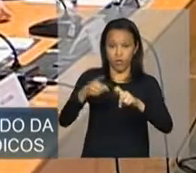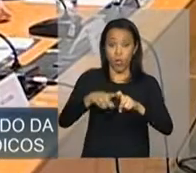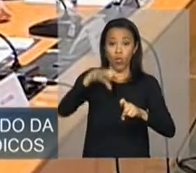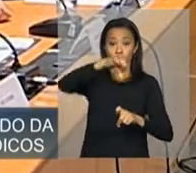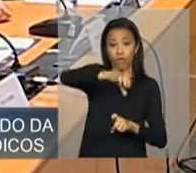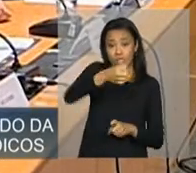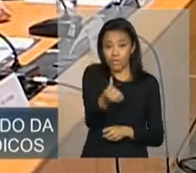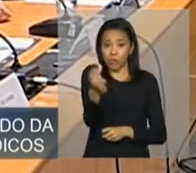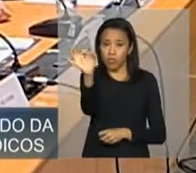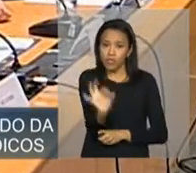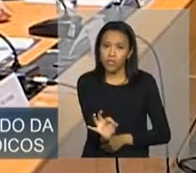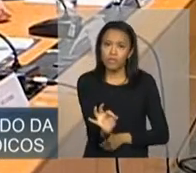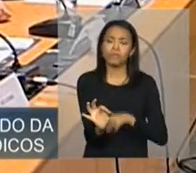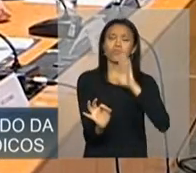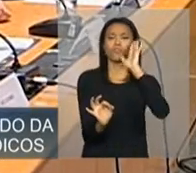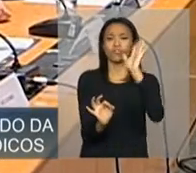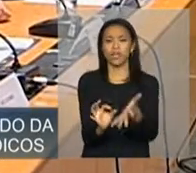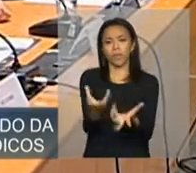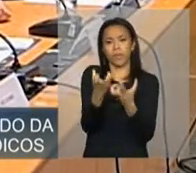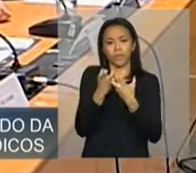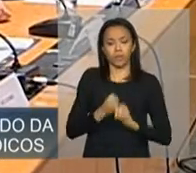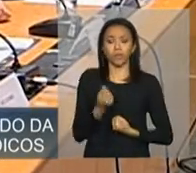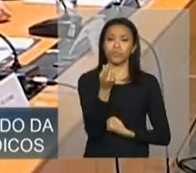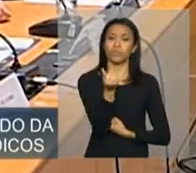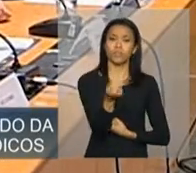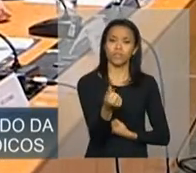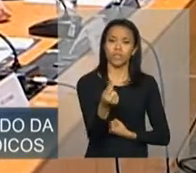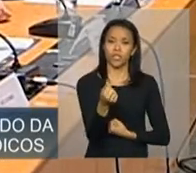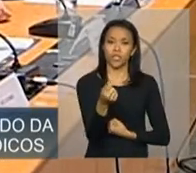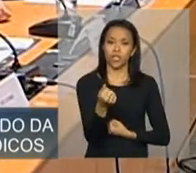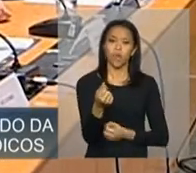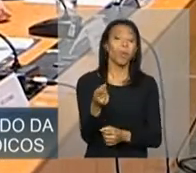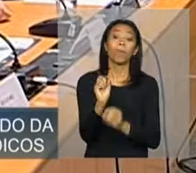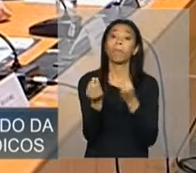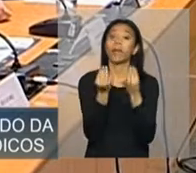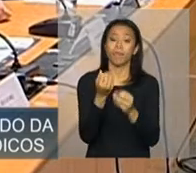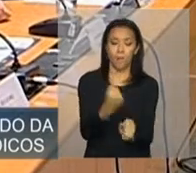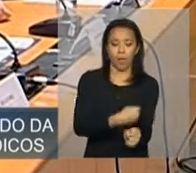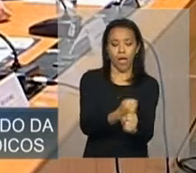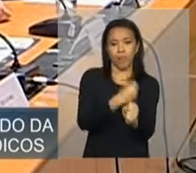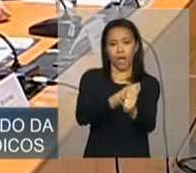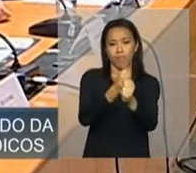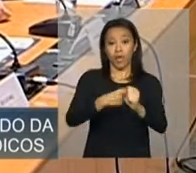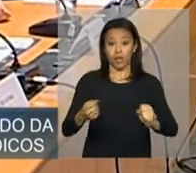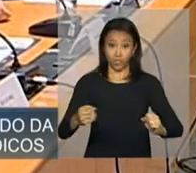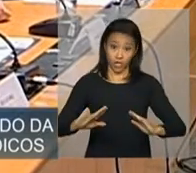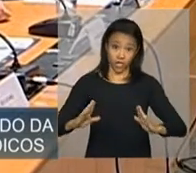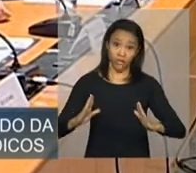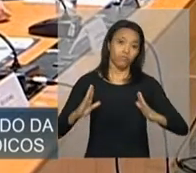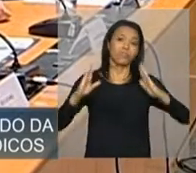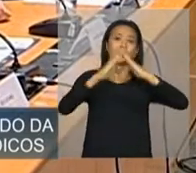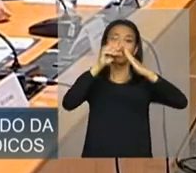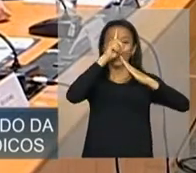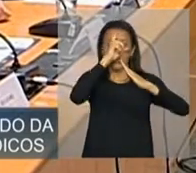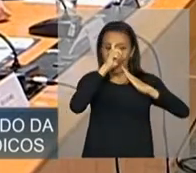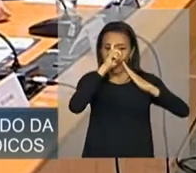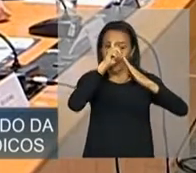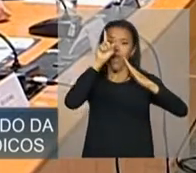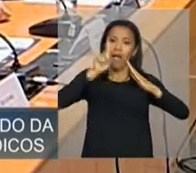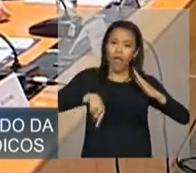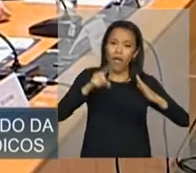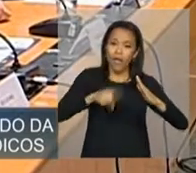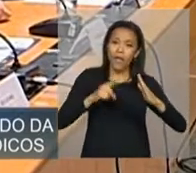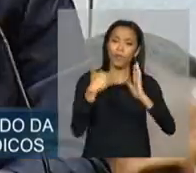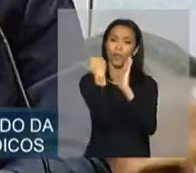já estão recebendo recursos para construção reforma e ampliação de unidade básica de saúde contando o programa